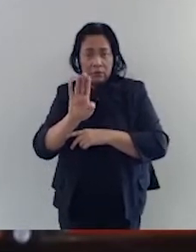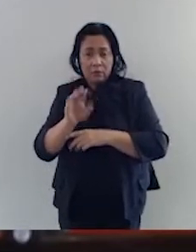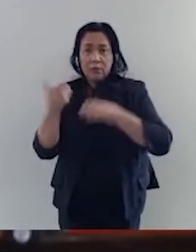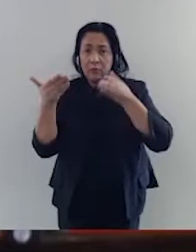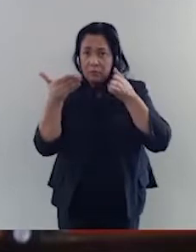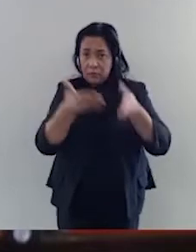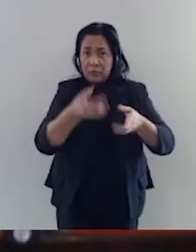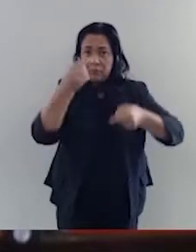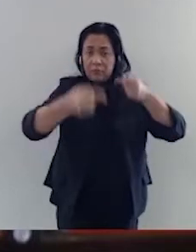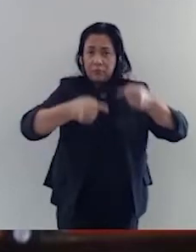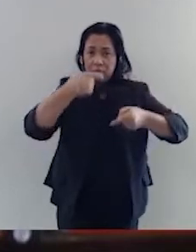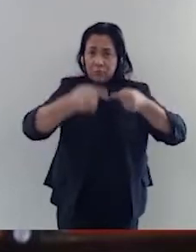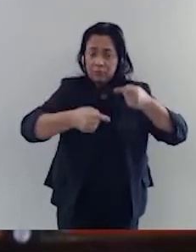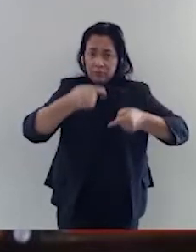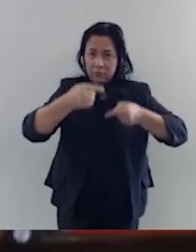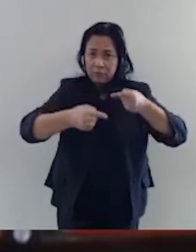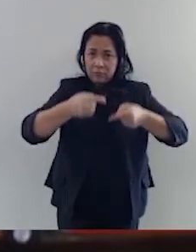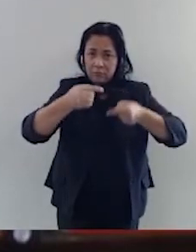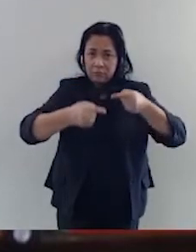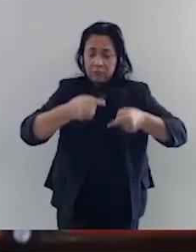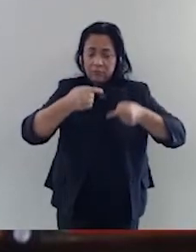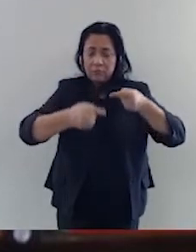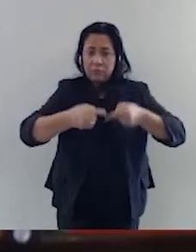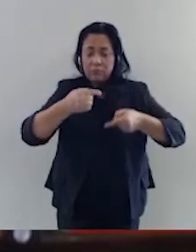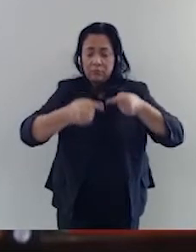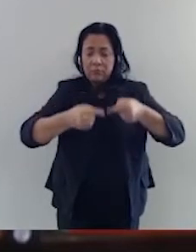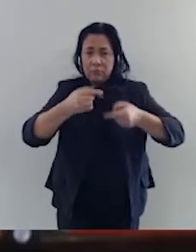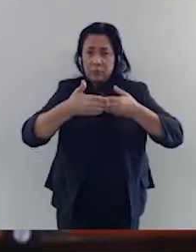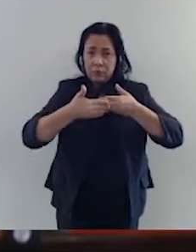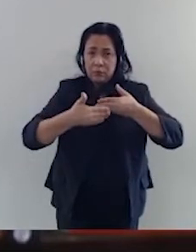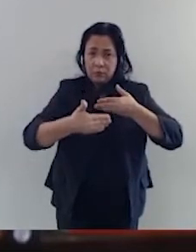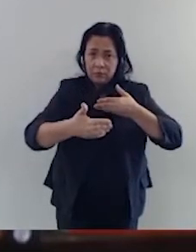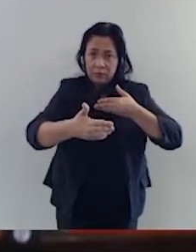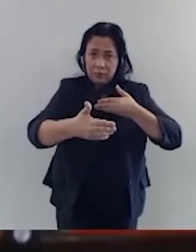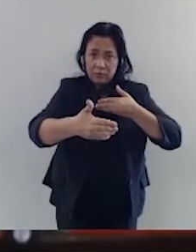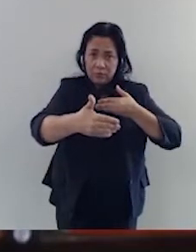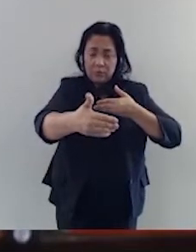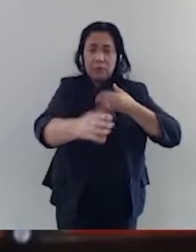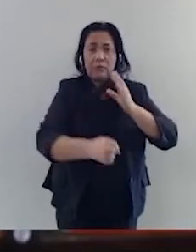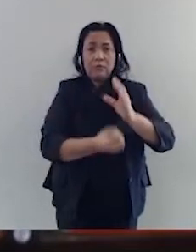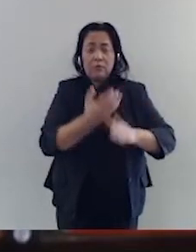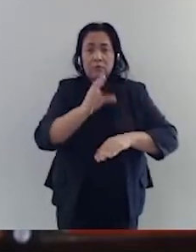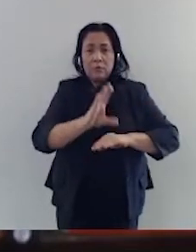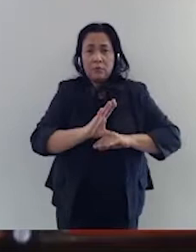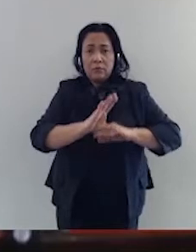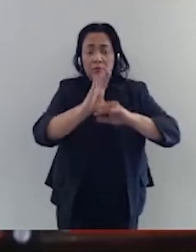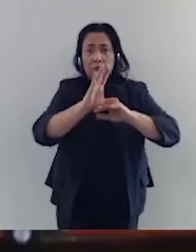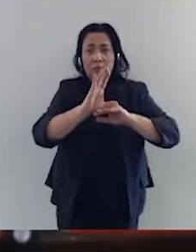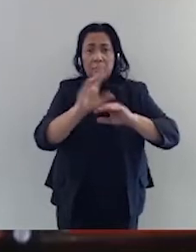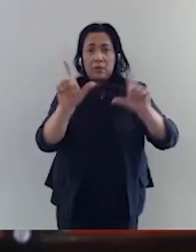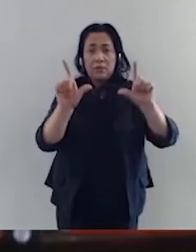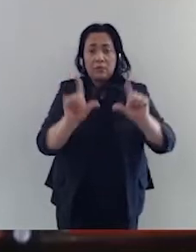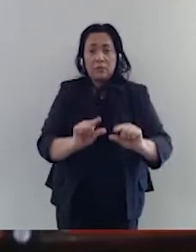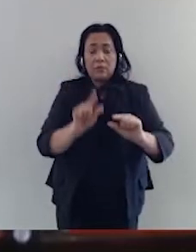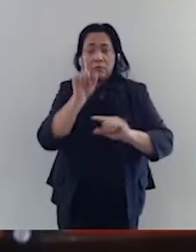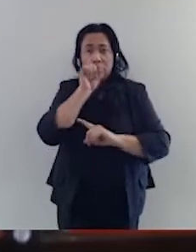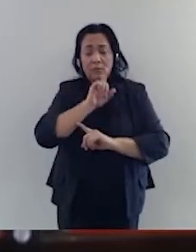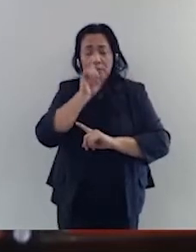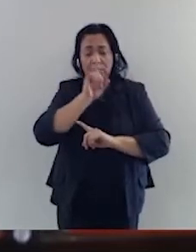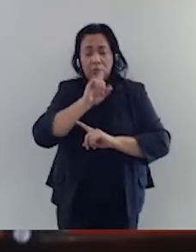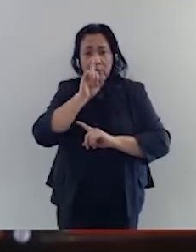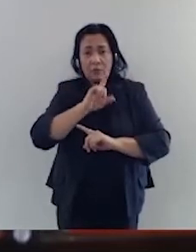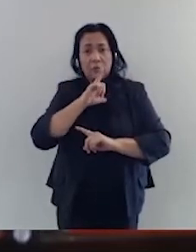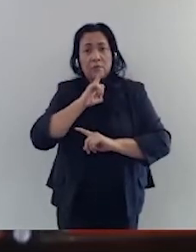processo constituinte, tentando viabilizar um pacto que produzisse